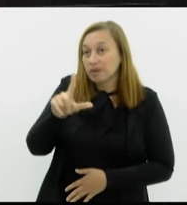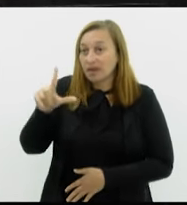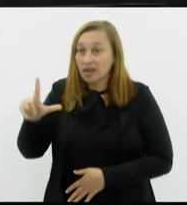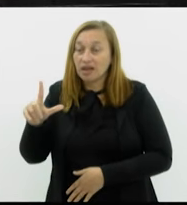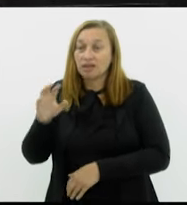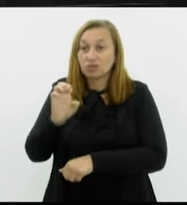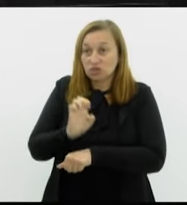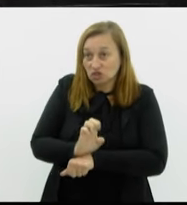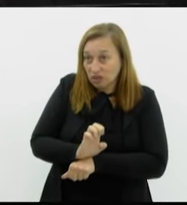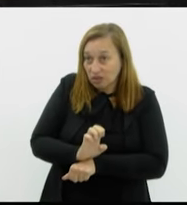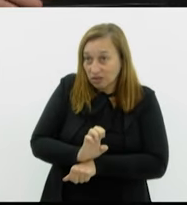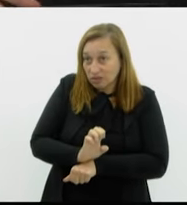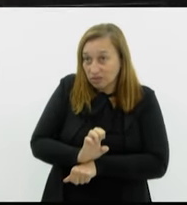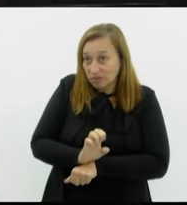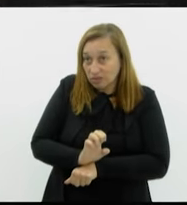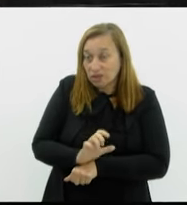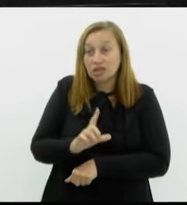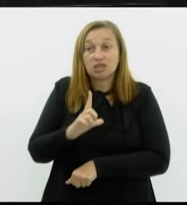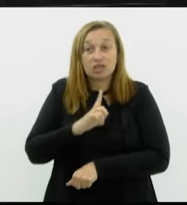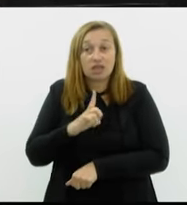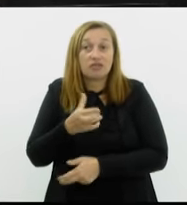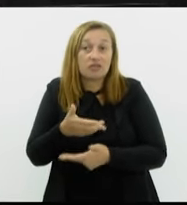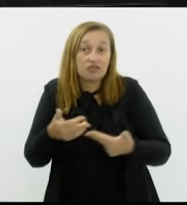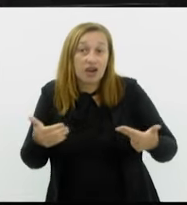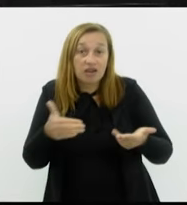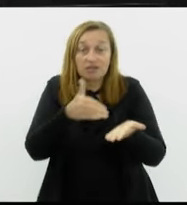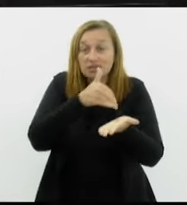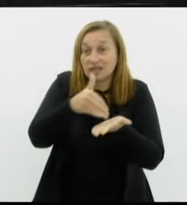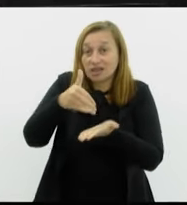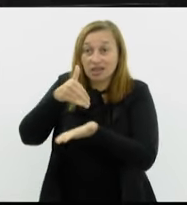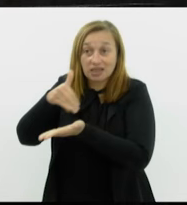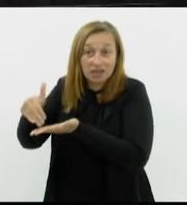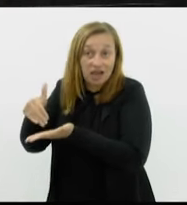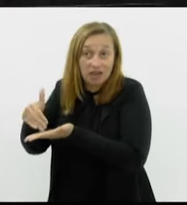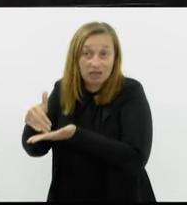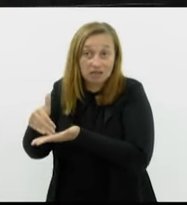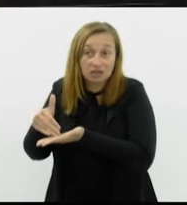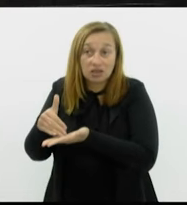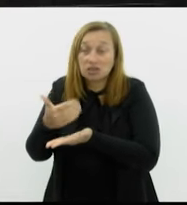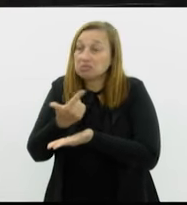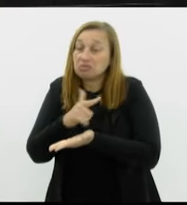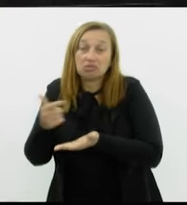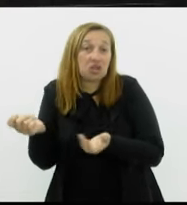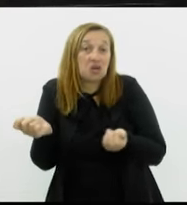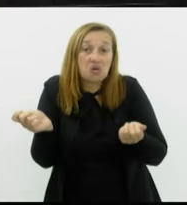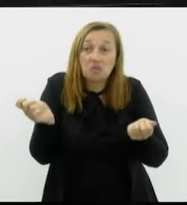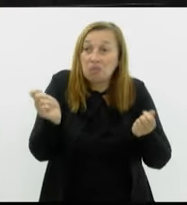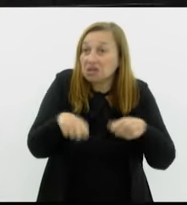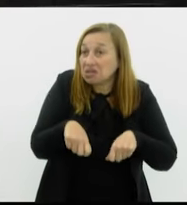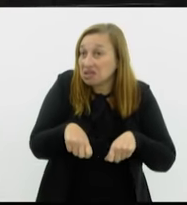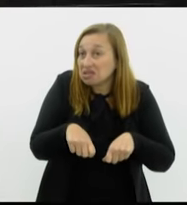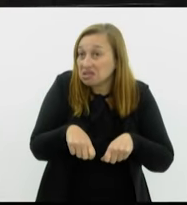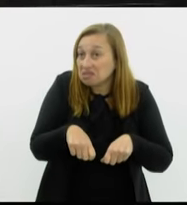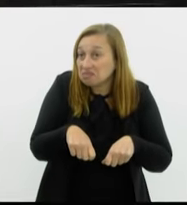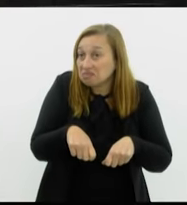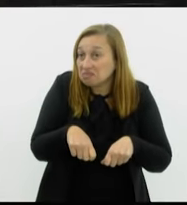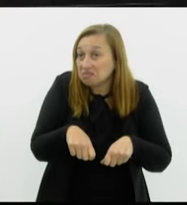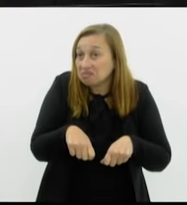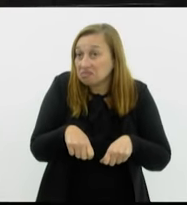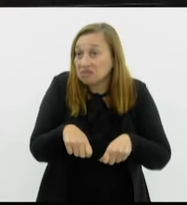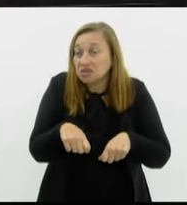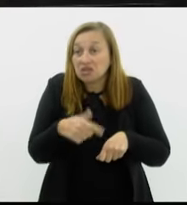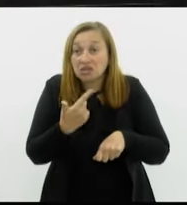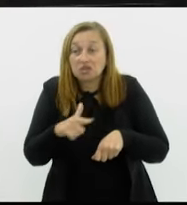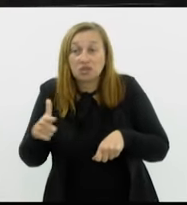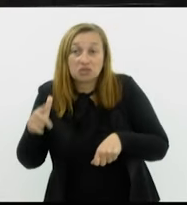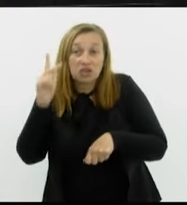Estado tem um monte de secretário que não tem competência, não tem